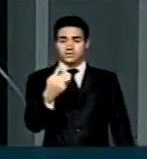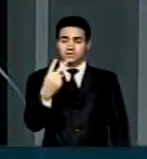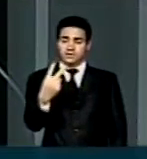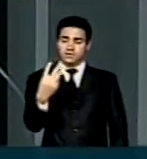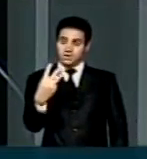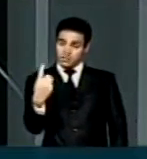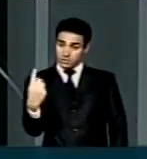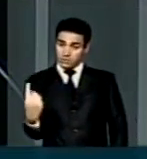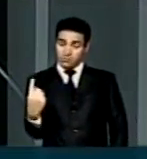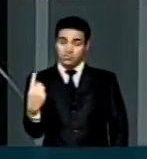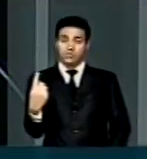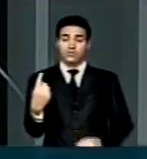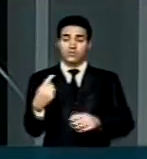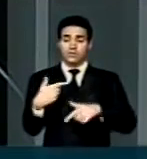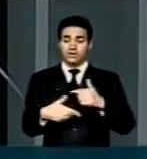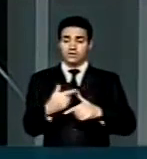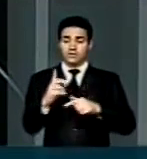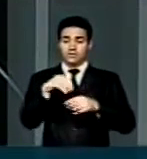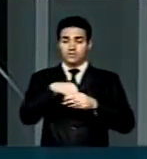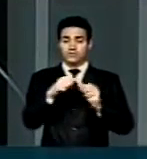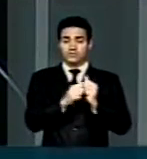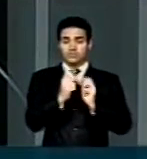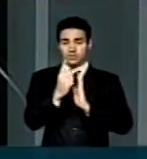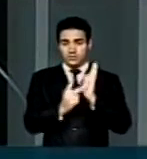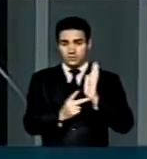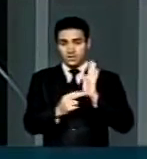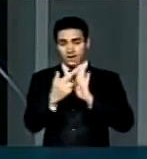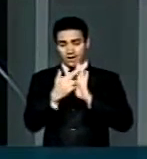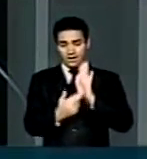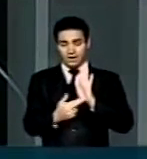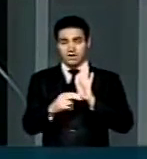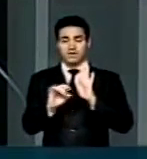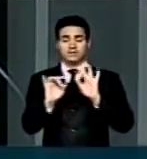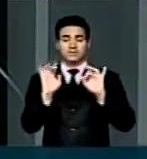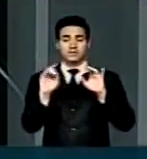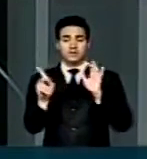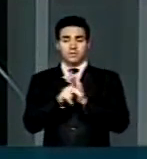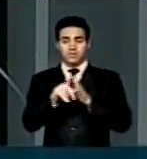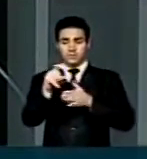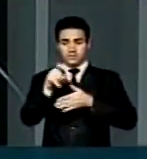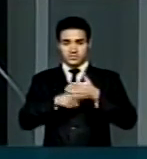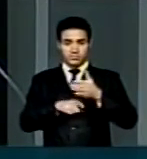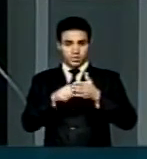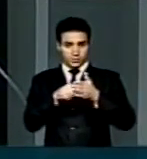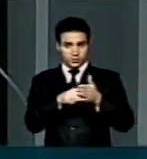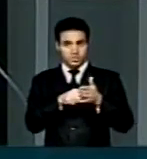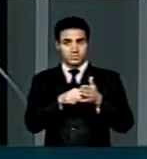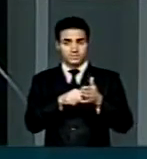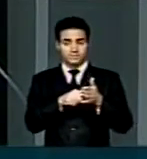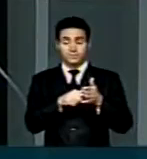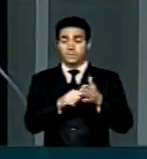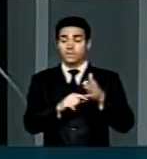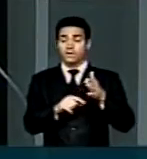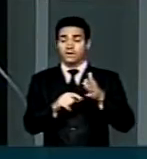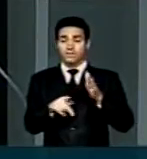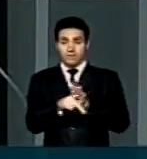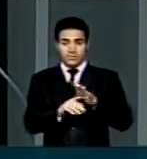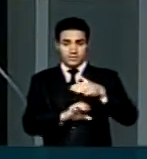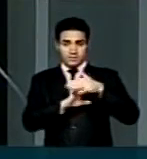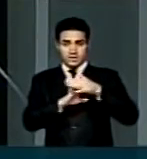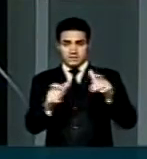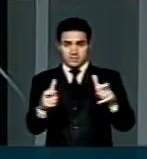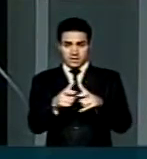com vedação à aderência do programa. O regime especial unificado de arrecadação e tributos e contribuições devidos pelas micro e pequenas